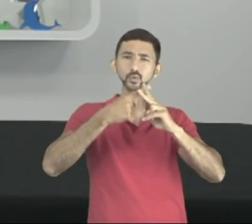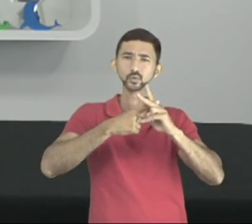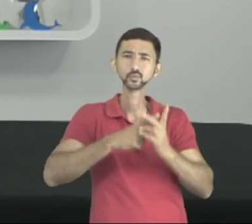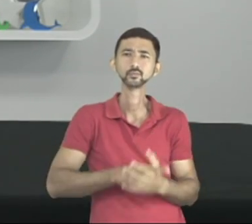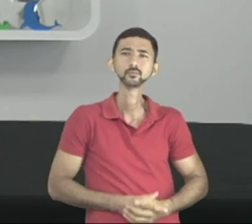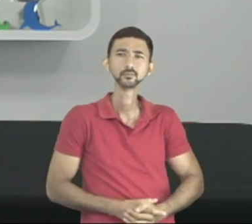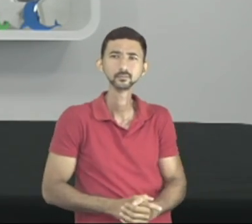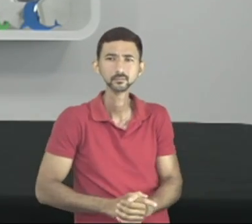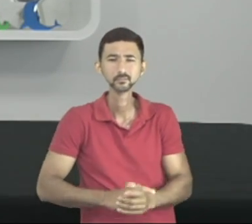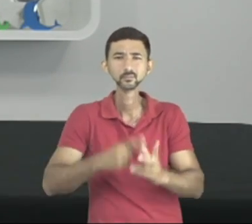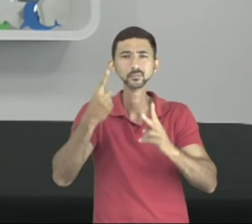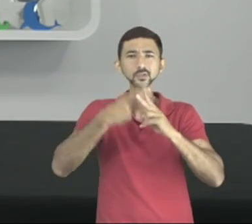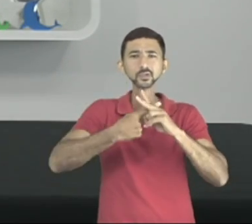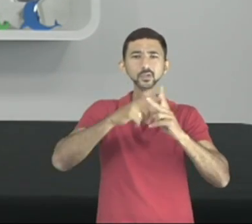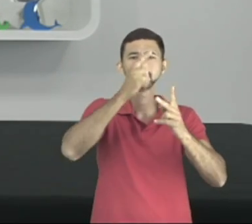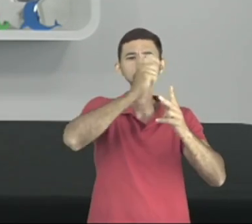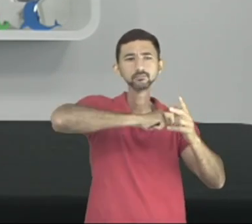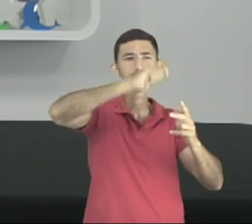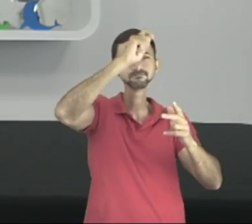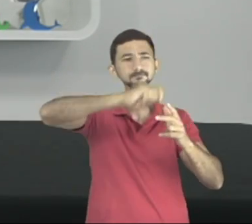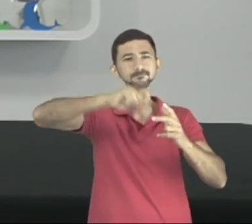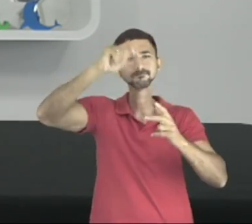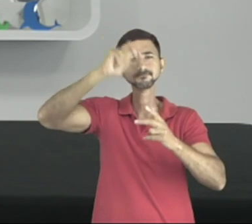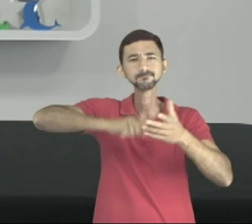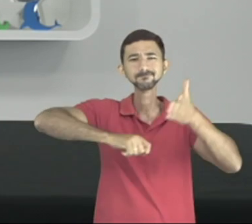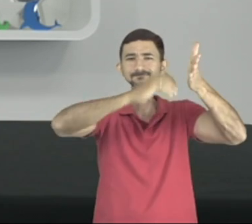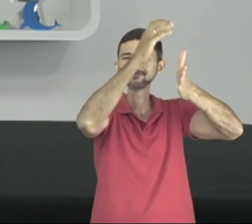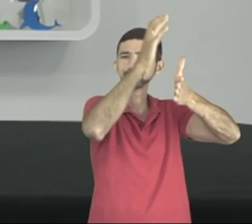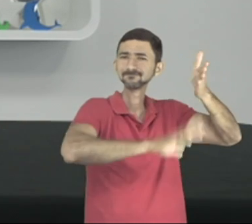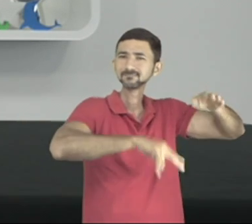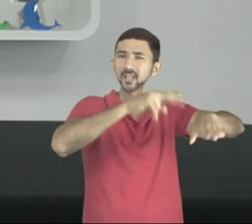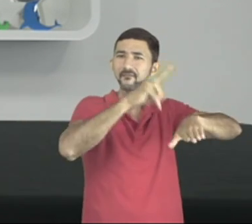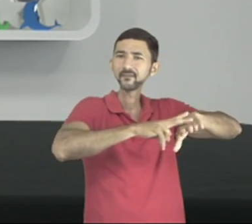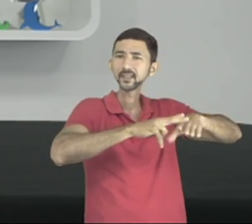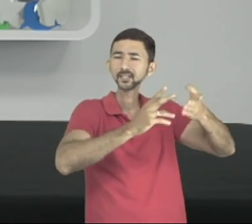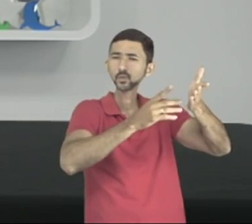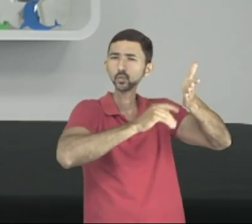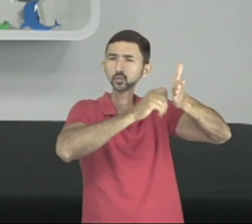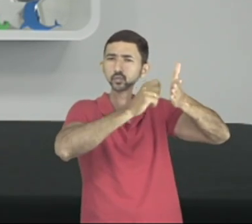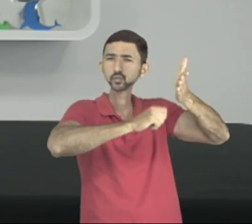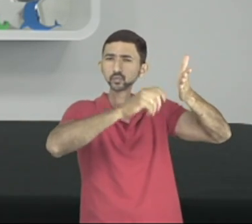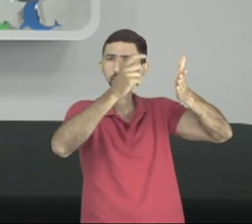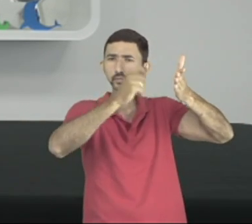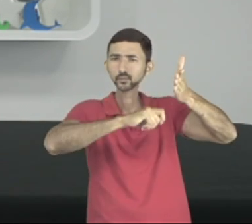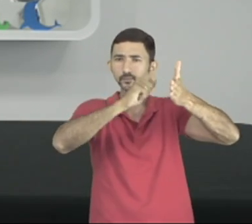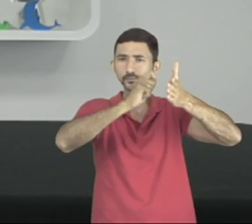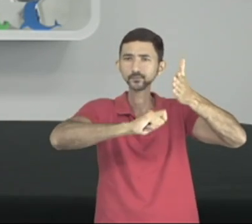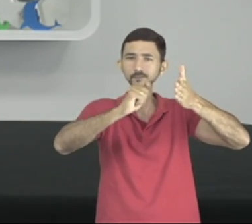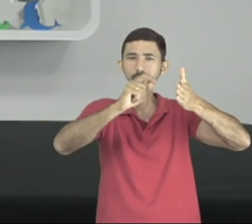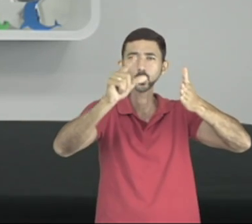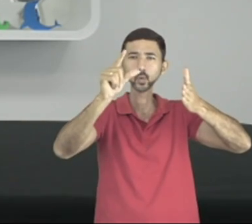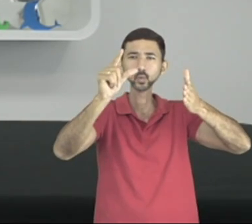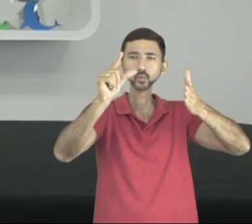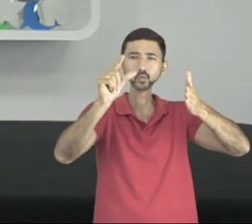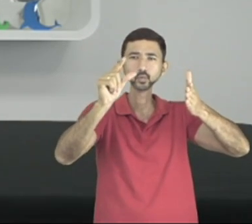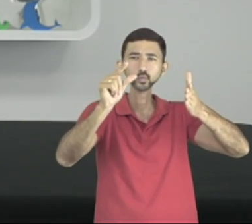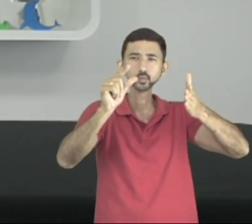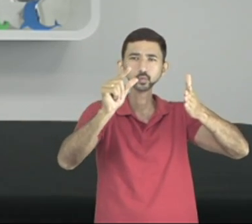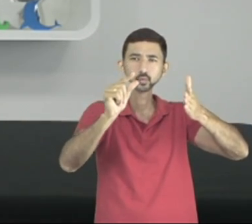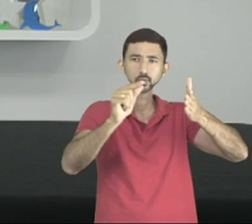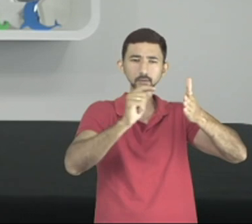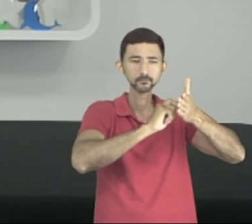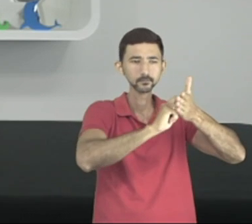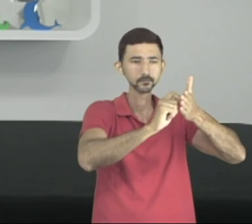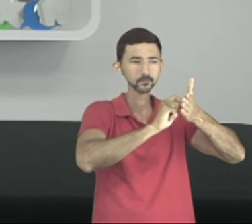aula, pegava o giz e ia riscando na lousa, no quadro negro, né? E aí a gente via que o giz ia se desgastando. A